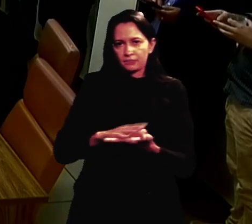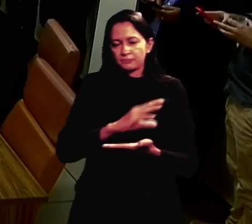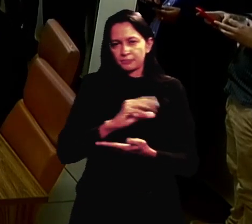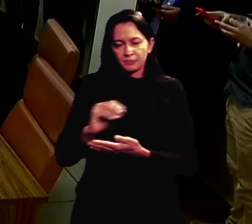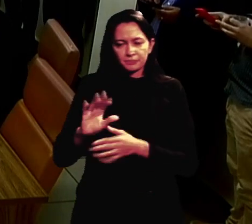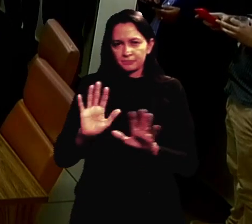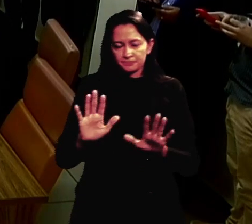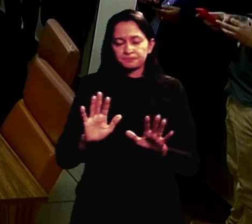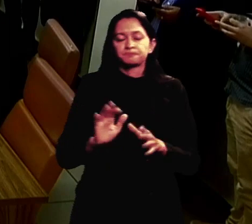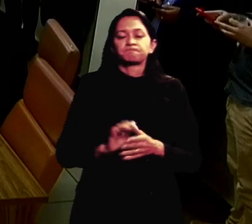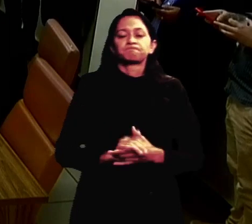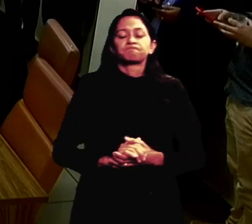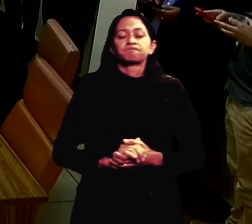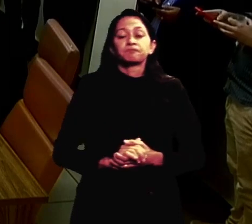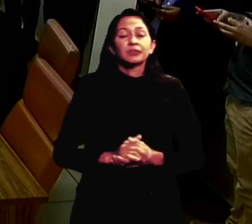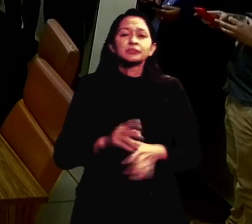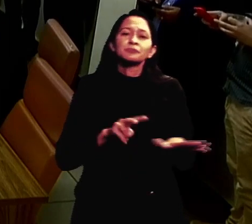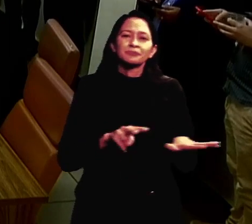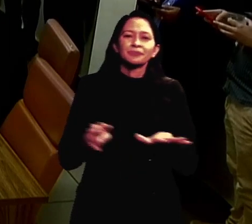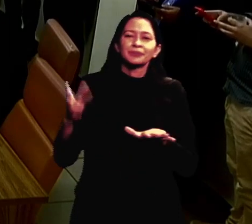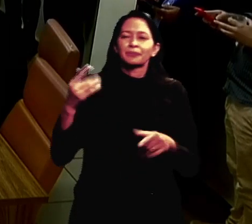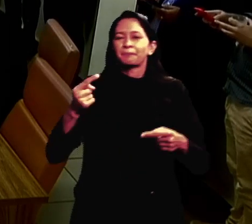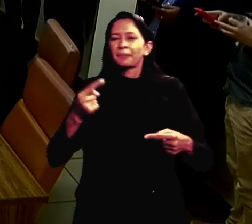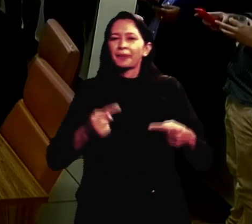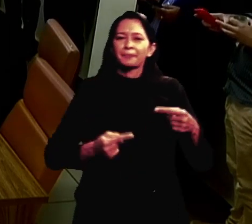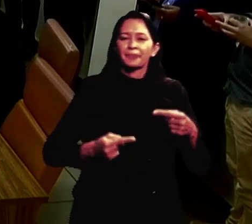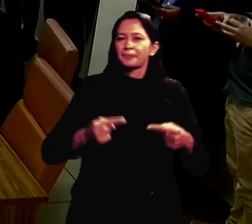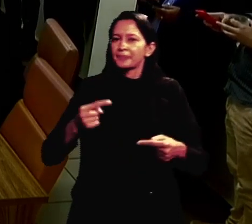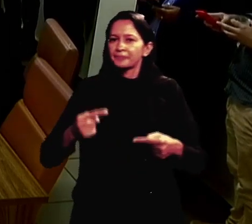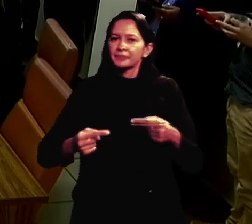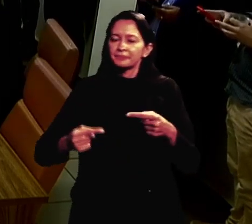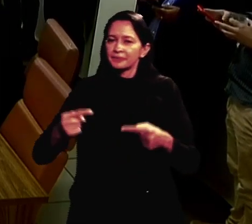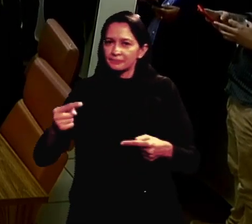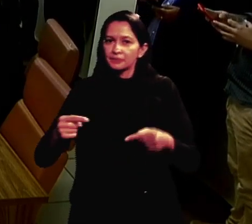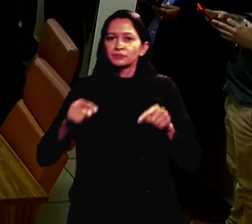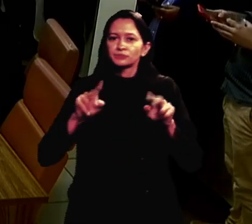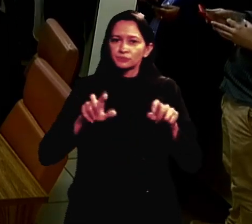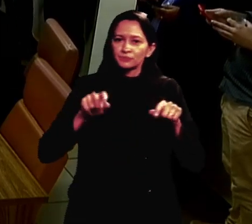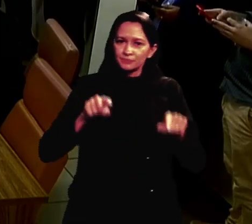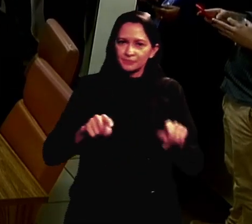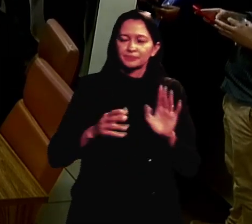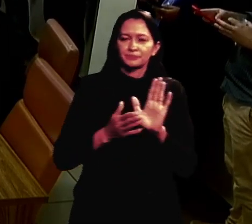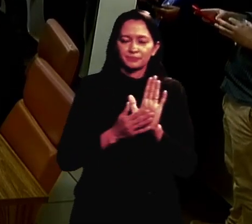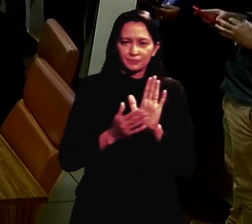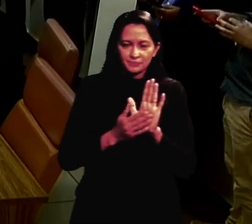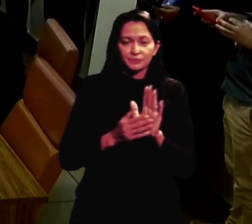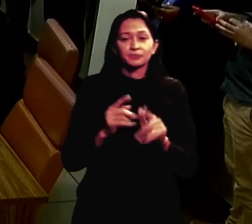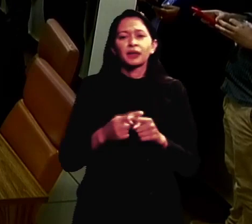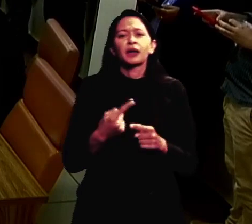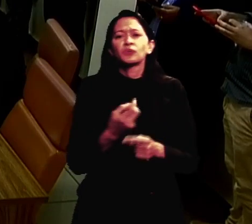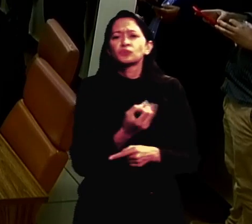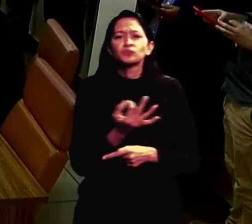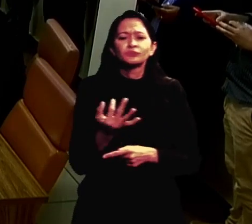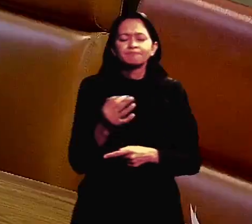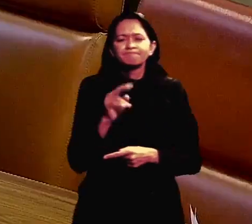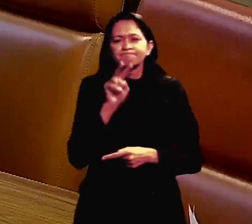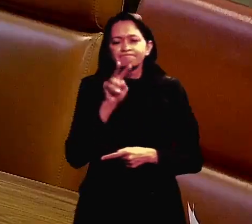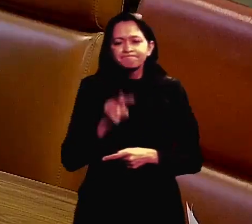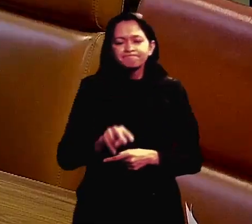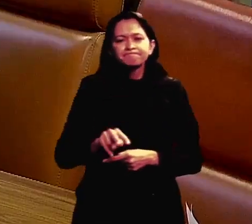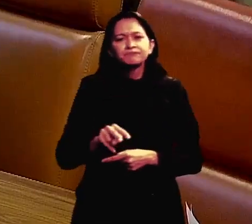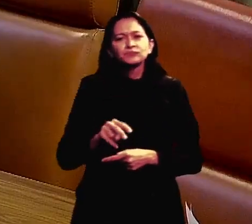gente teve um pequeno debate sobre esse projeto, porque algumas coisas deixam